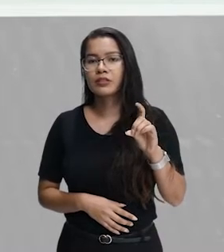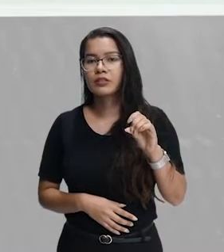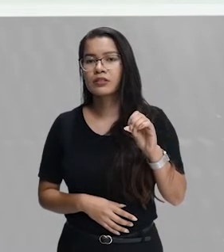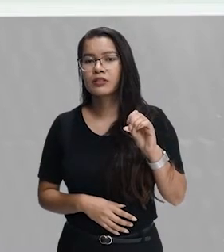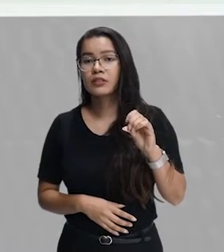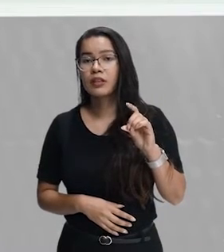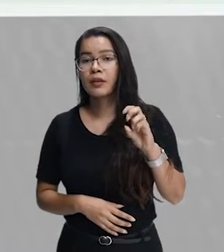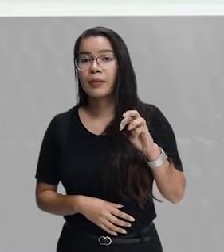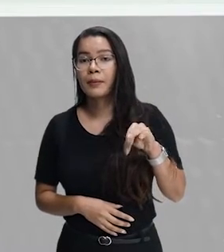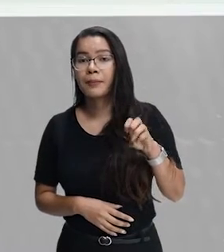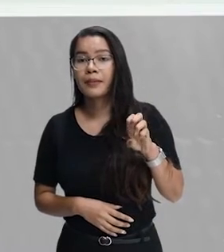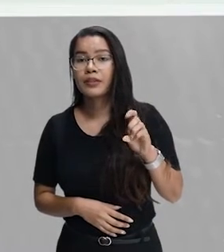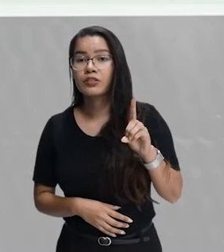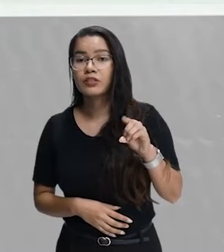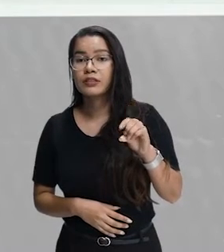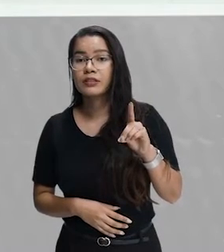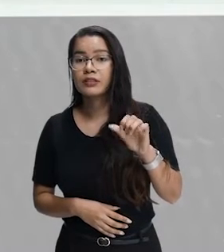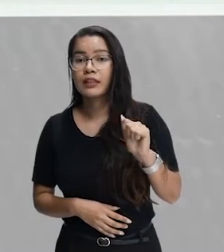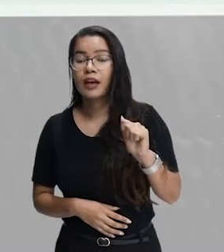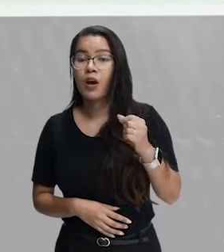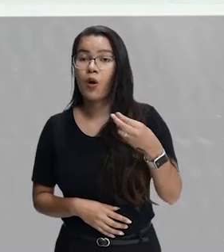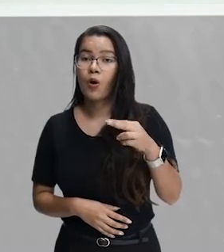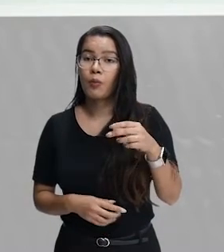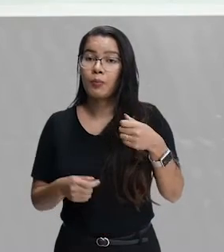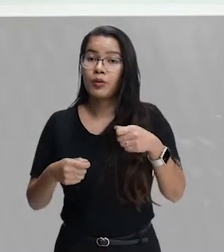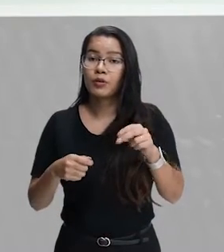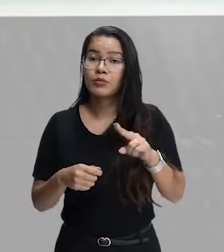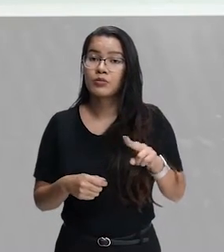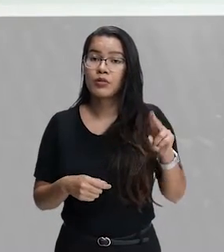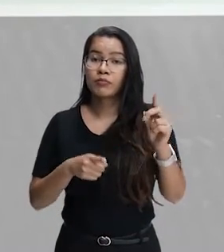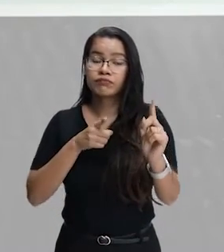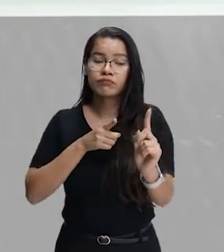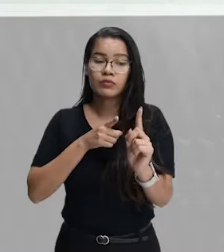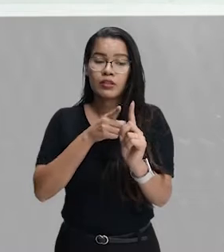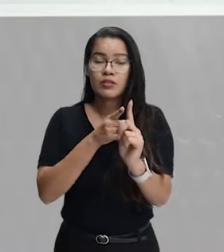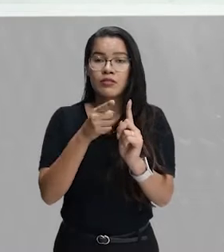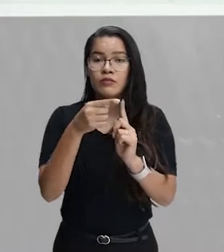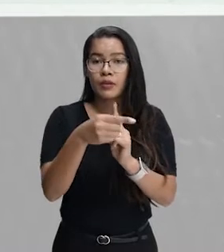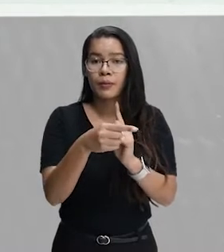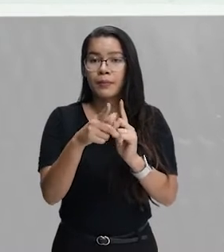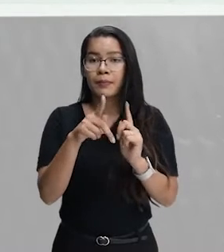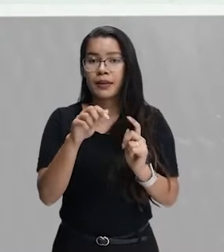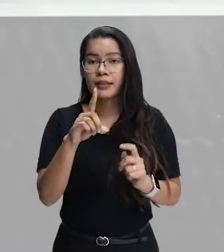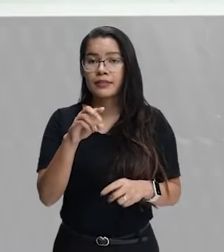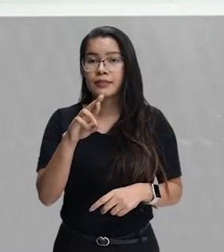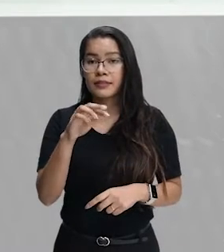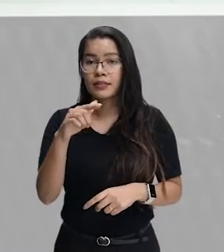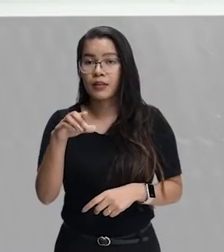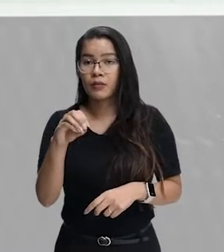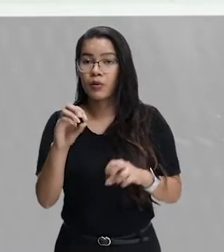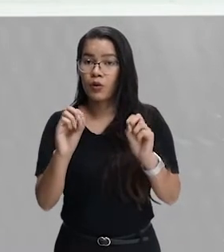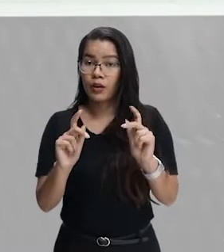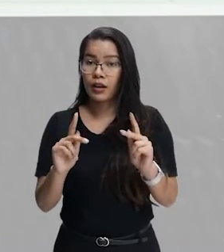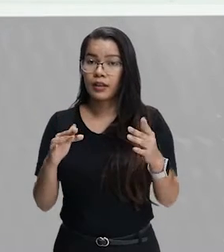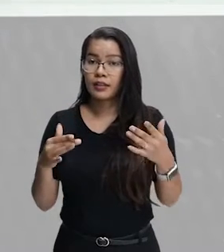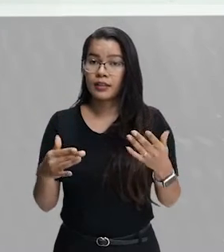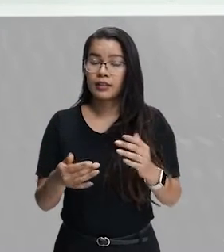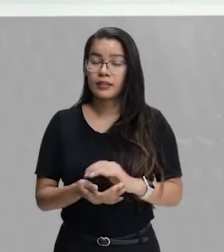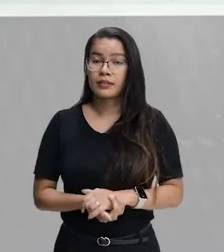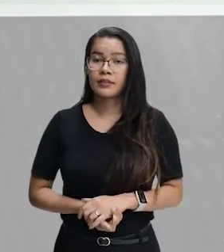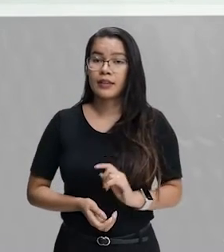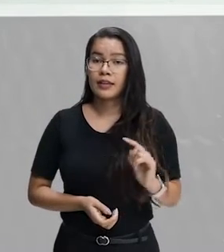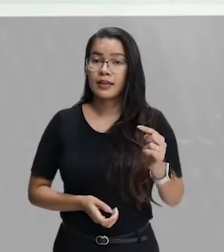ou também você pode usar o desvio padrão, que também é uma outra medida de dispersão. Tá? Então,